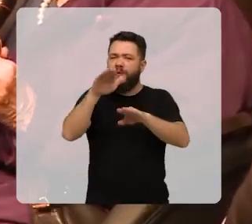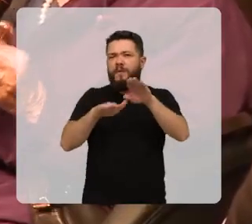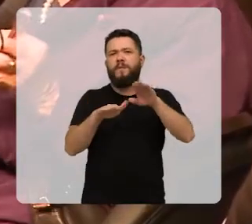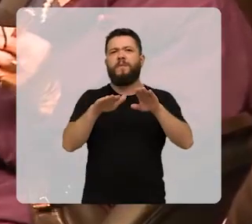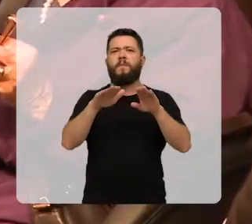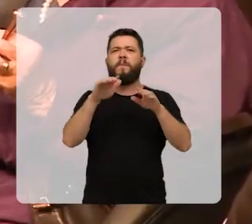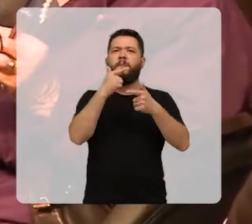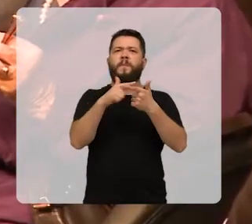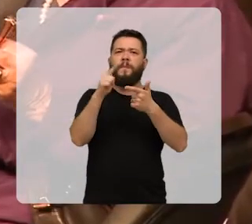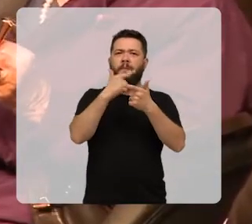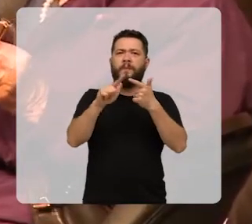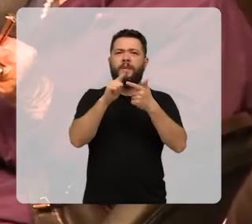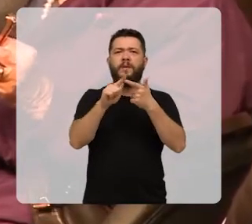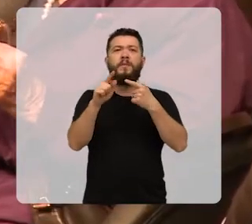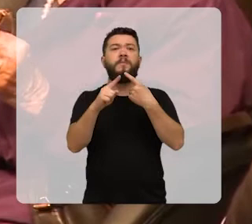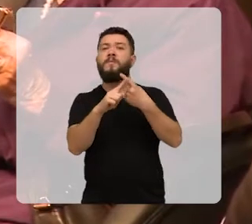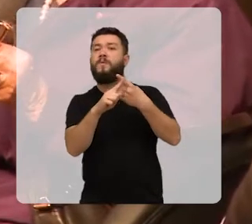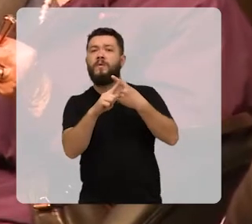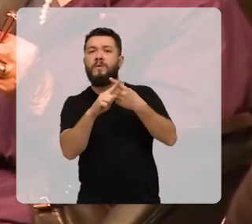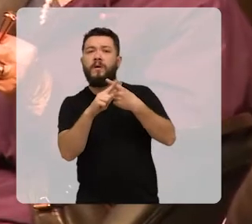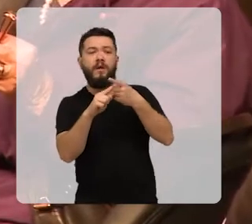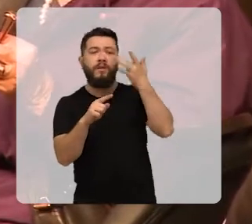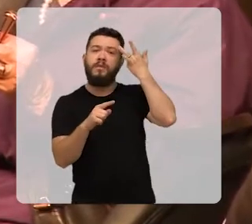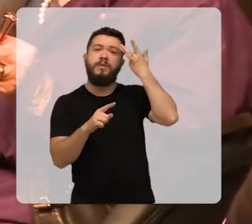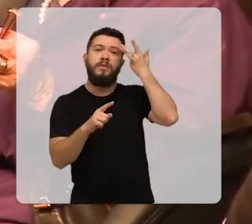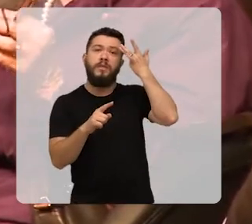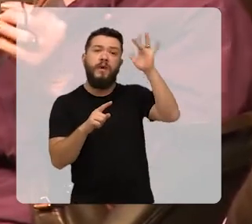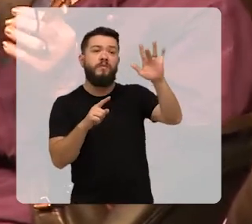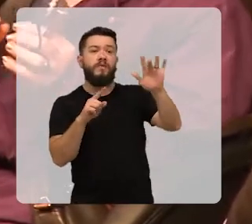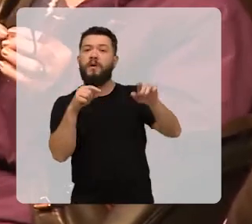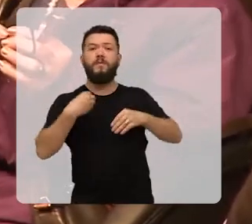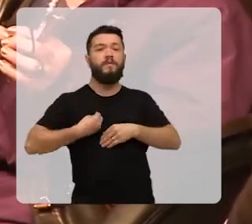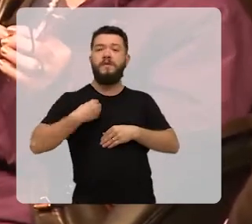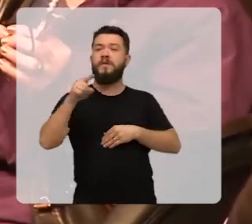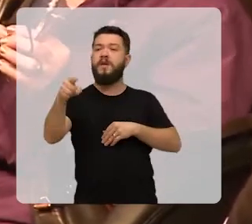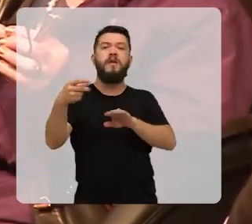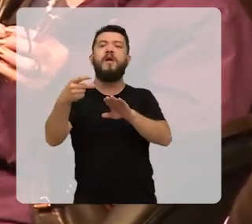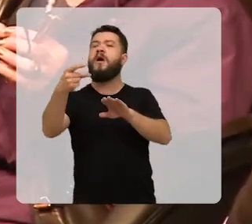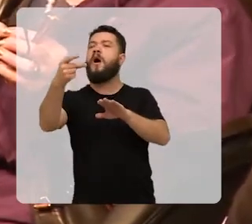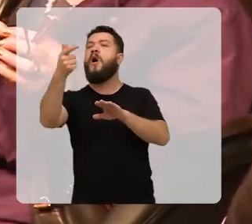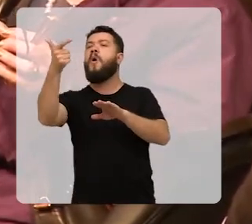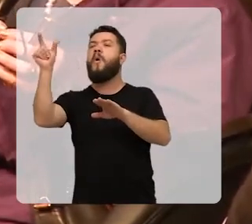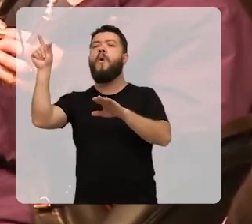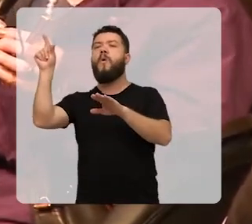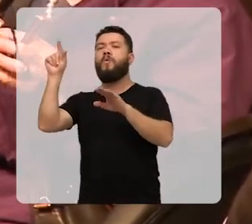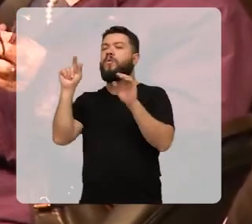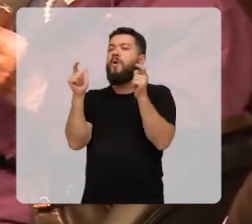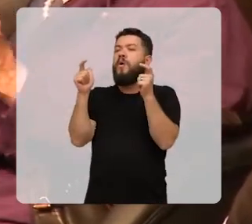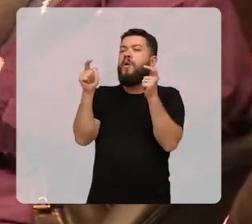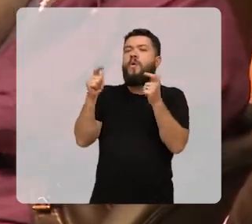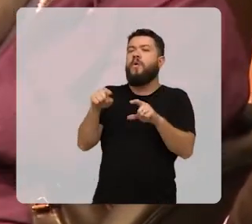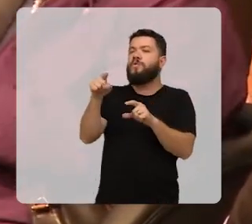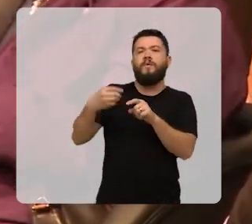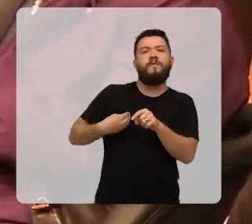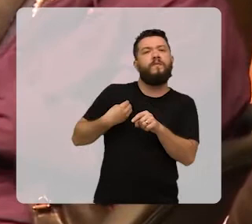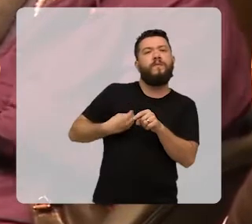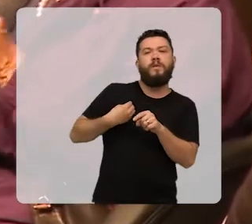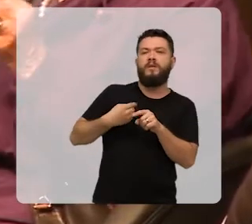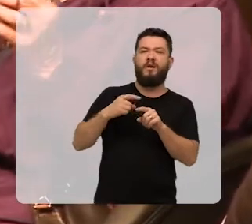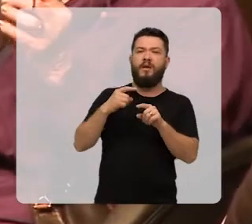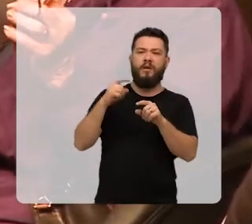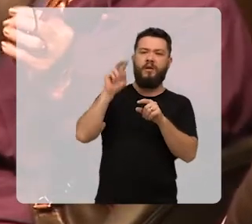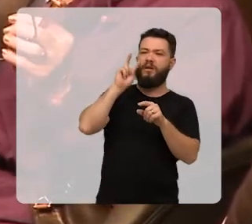porque um não sabe de onde que vem o outro quem é o outro então ele não gosta